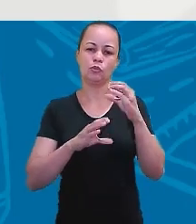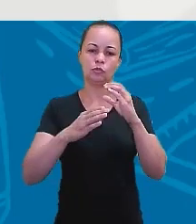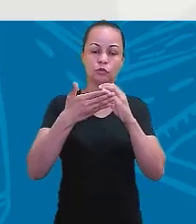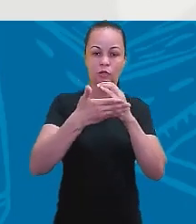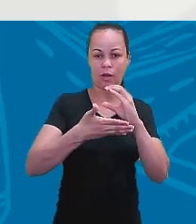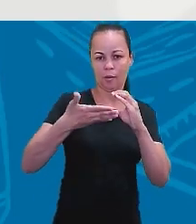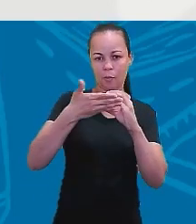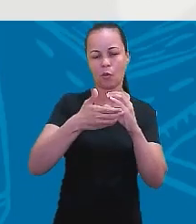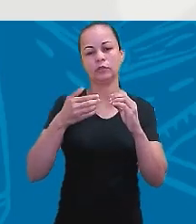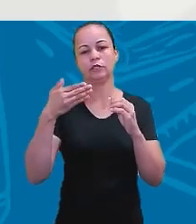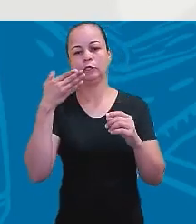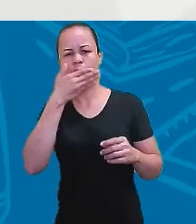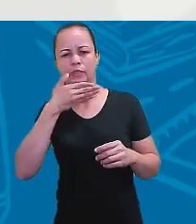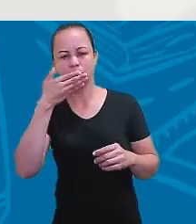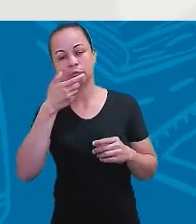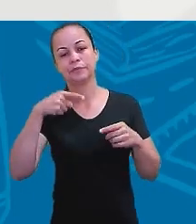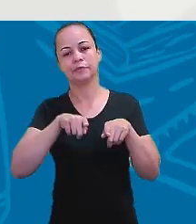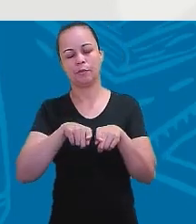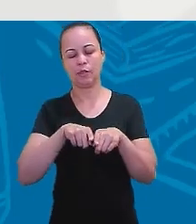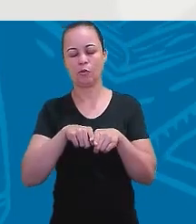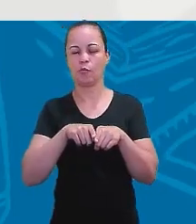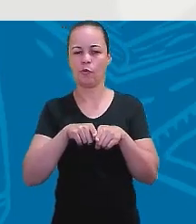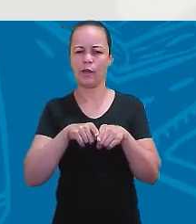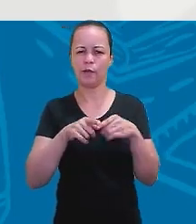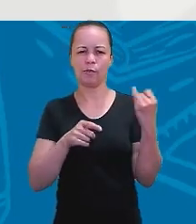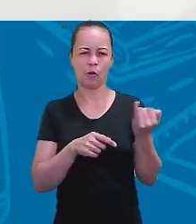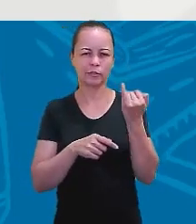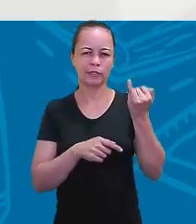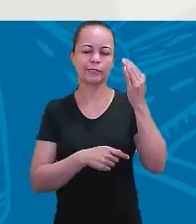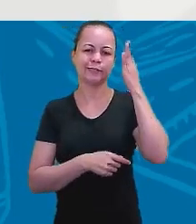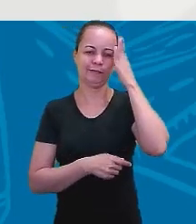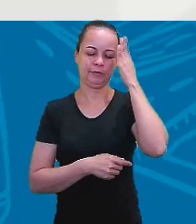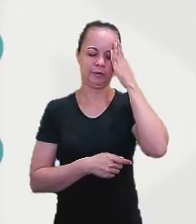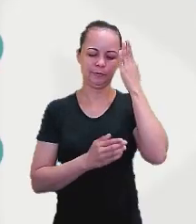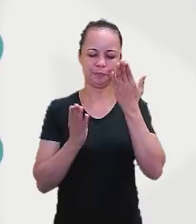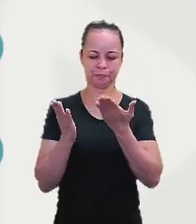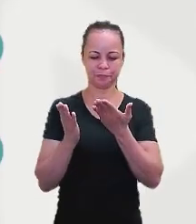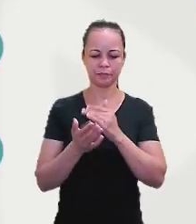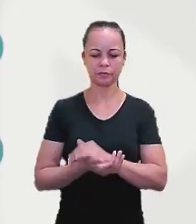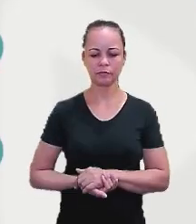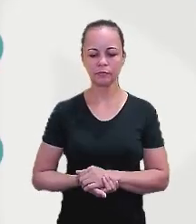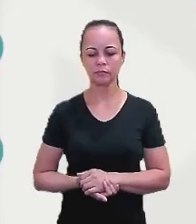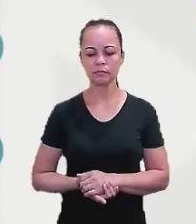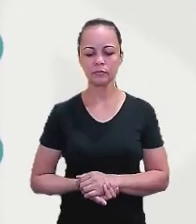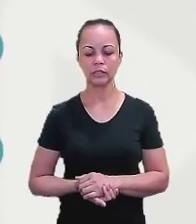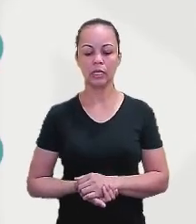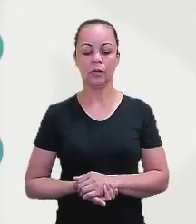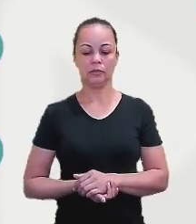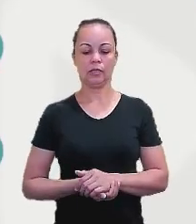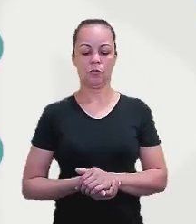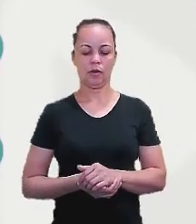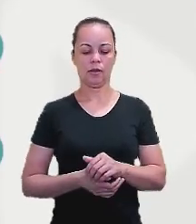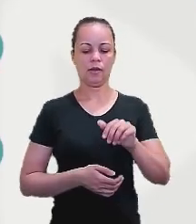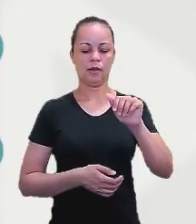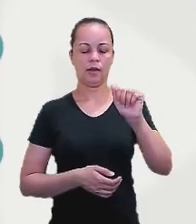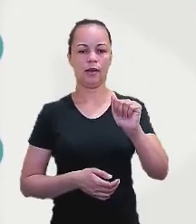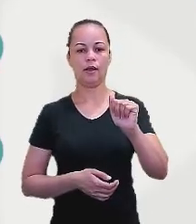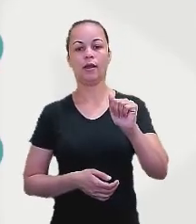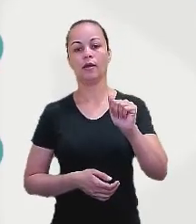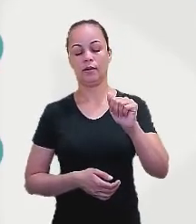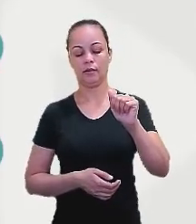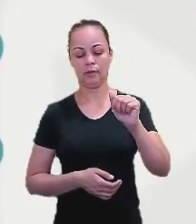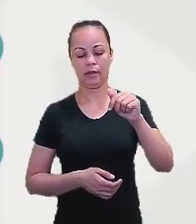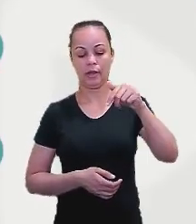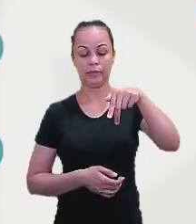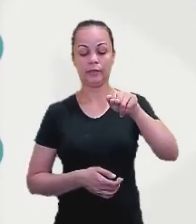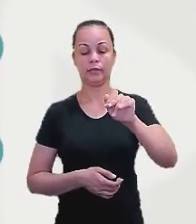dos açúcares, como ele faz toda a diferença. É interessante que a quitina, essa molécula, essa estrutura que forma